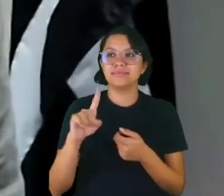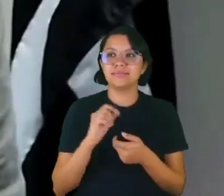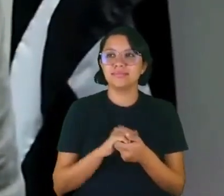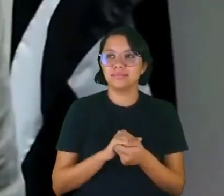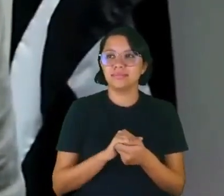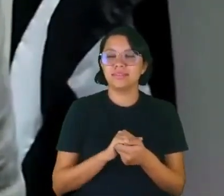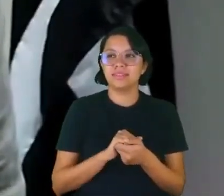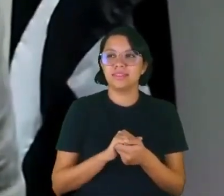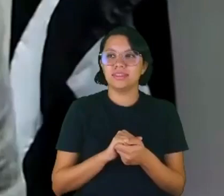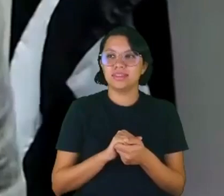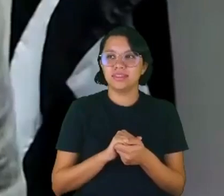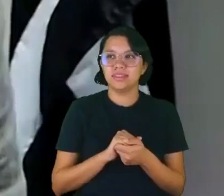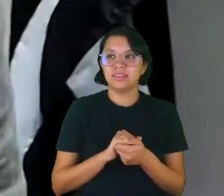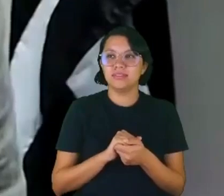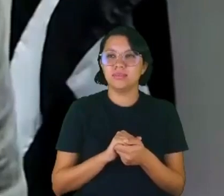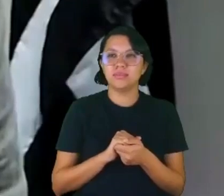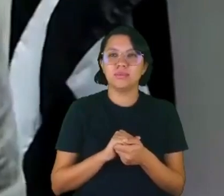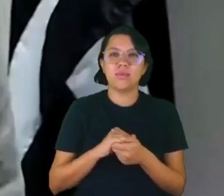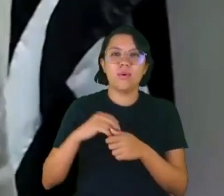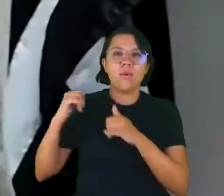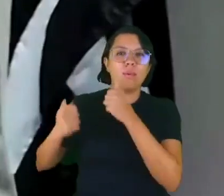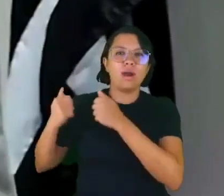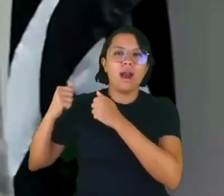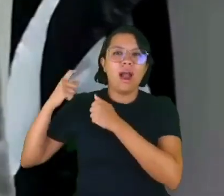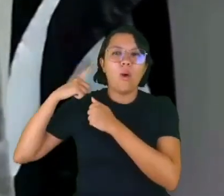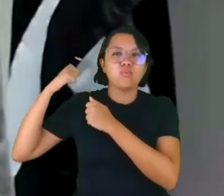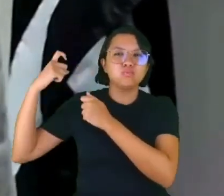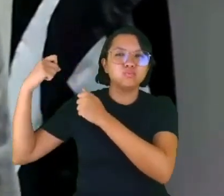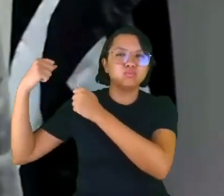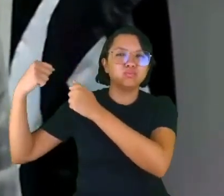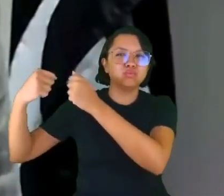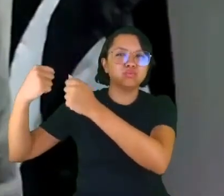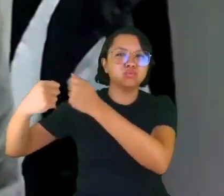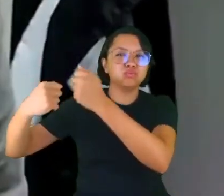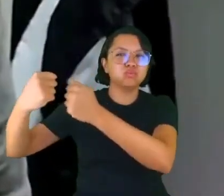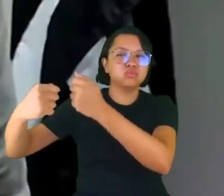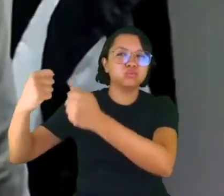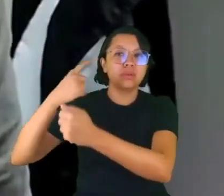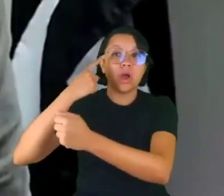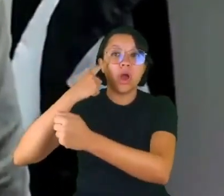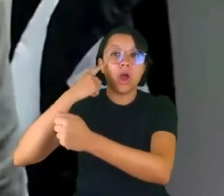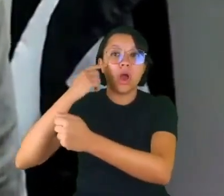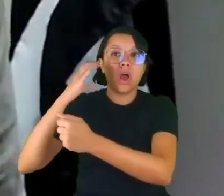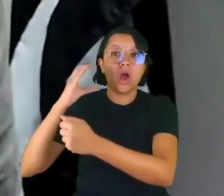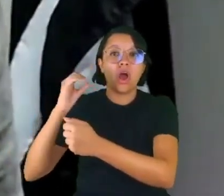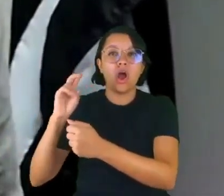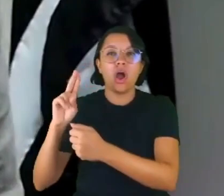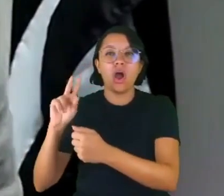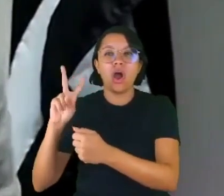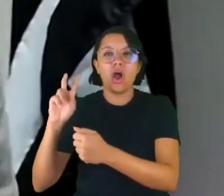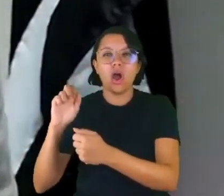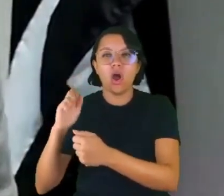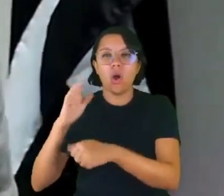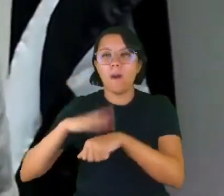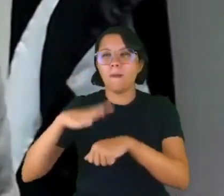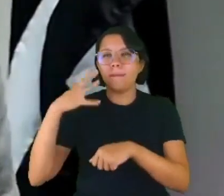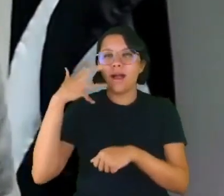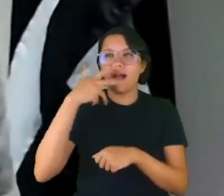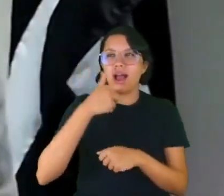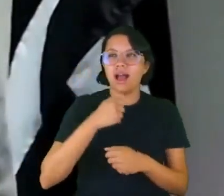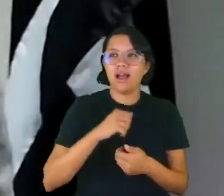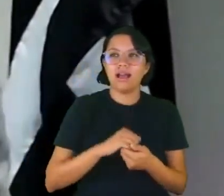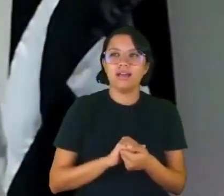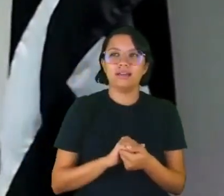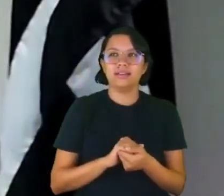Olha que couve mais linda. Pô, não é engraçado? Pô, não, peraí, né?